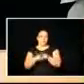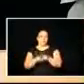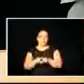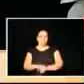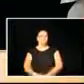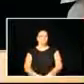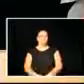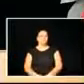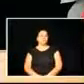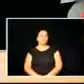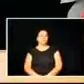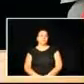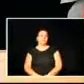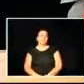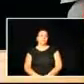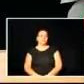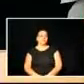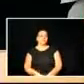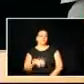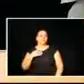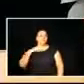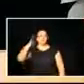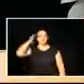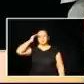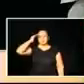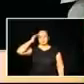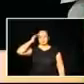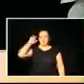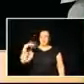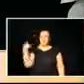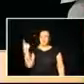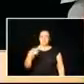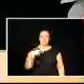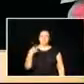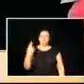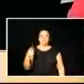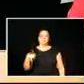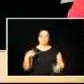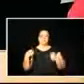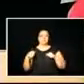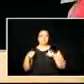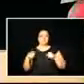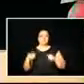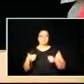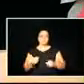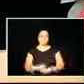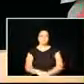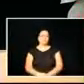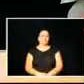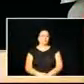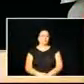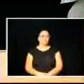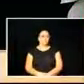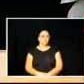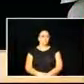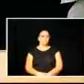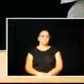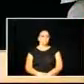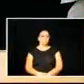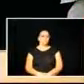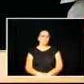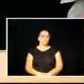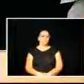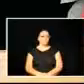Tenho certeza que merecedores, certamente, porque senão jamais teria vindo um projeto como